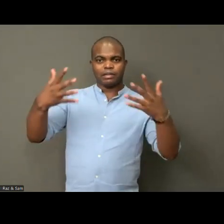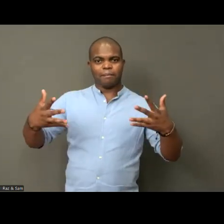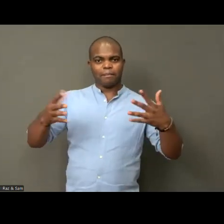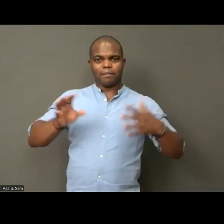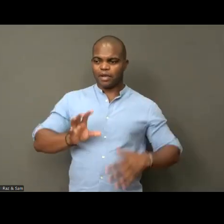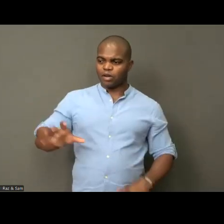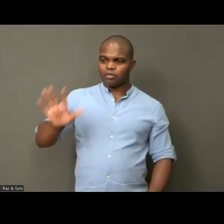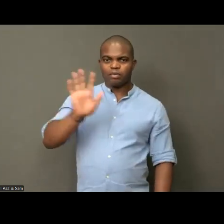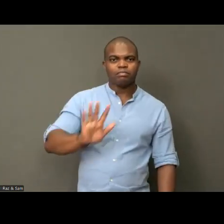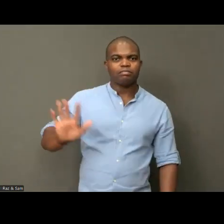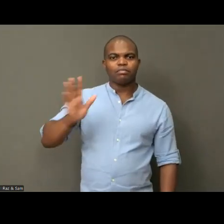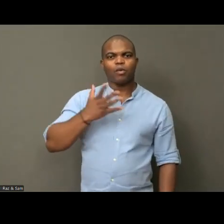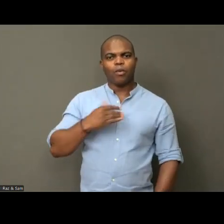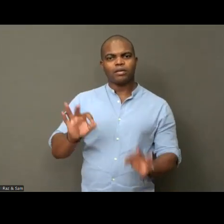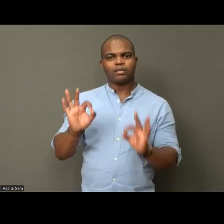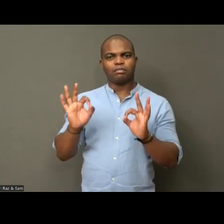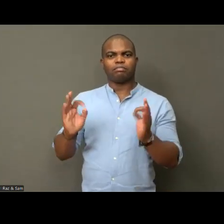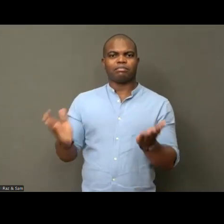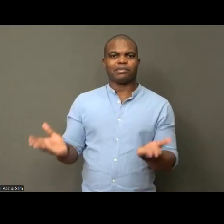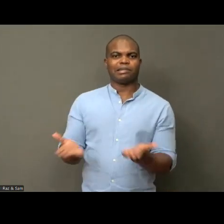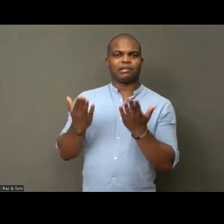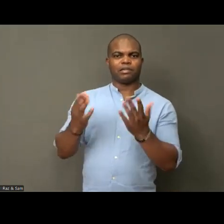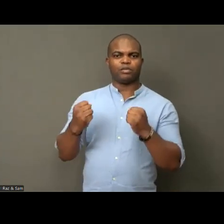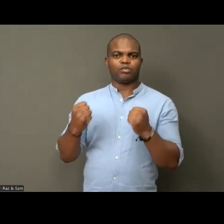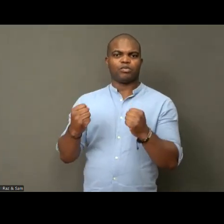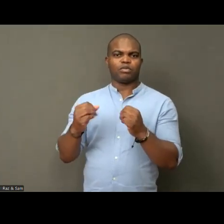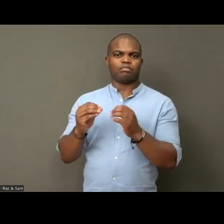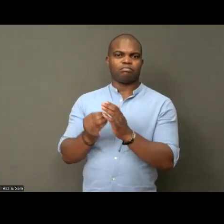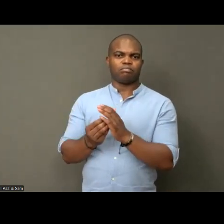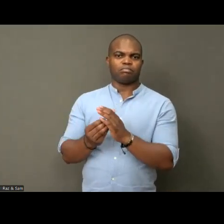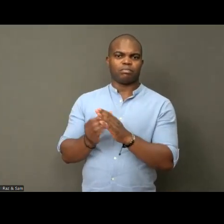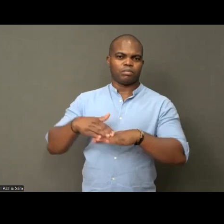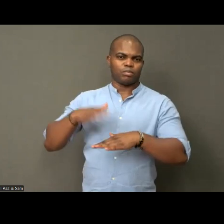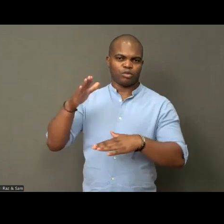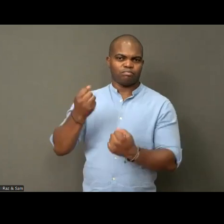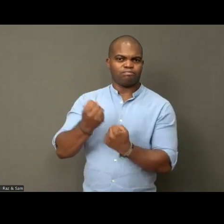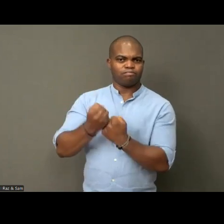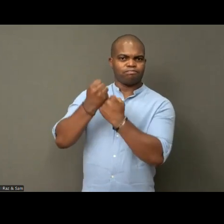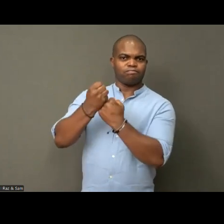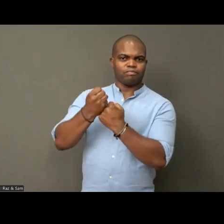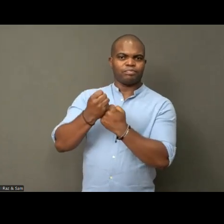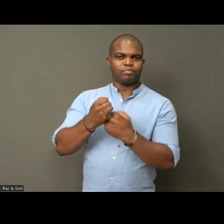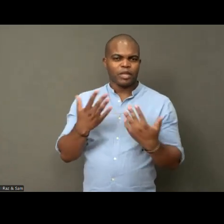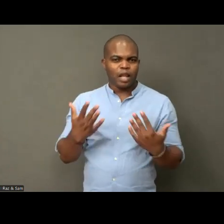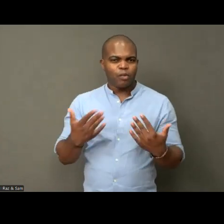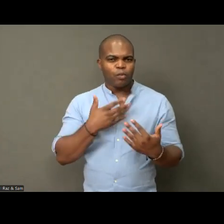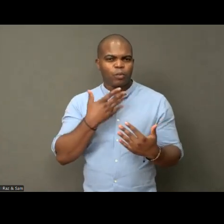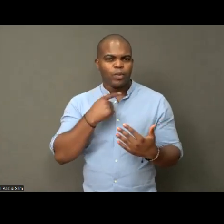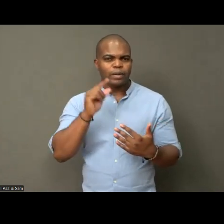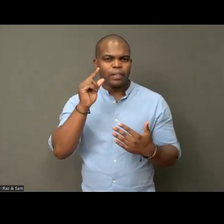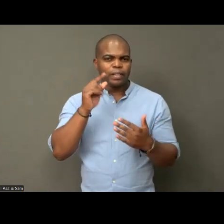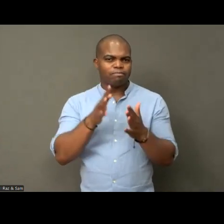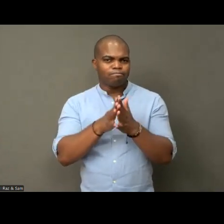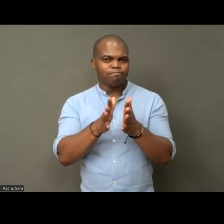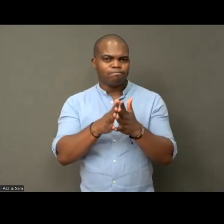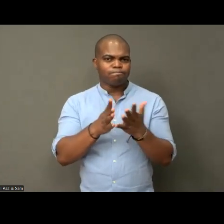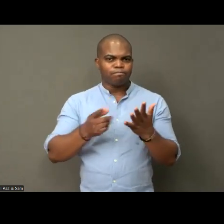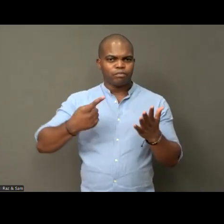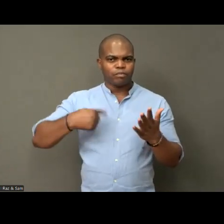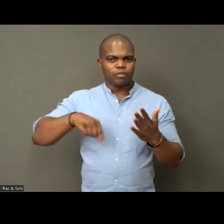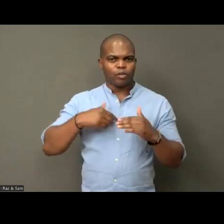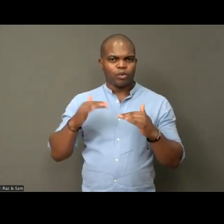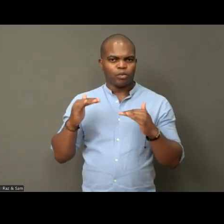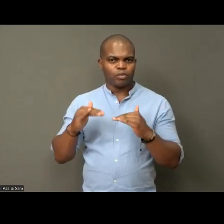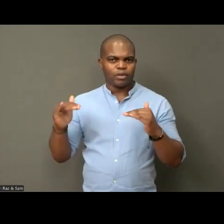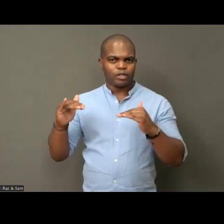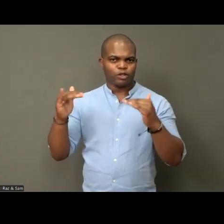Para aqueles que não conhecem nossa força-tarefa, deixe-lhes falar sobre nossa organização, que realmente